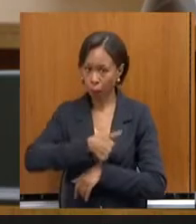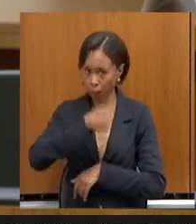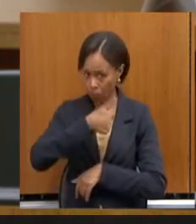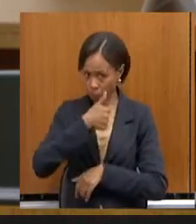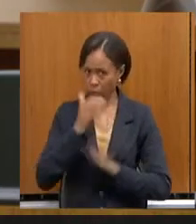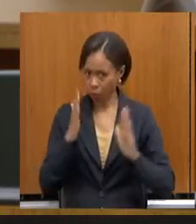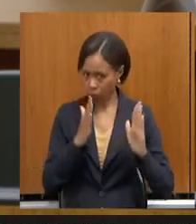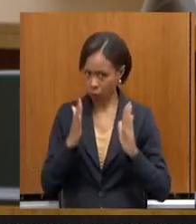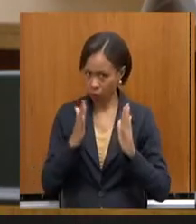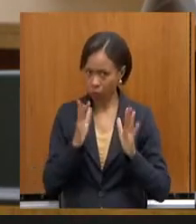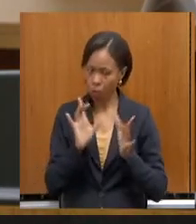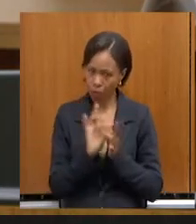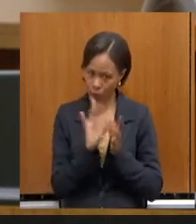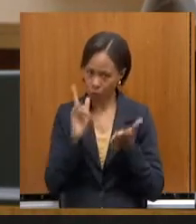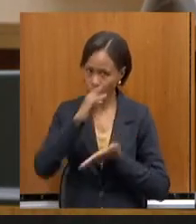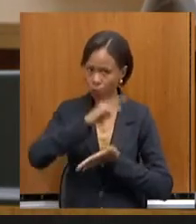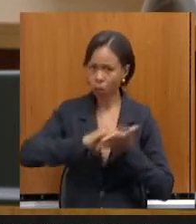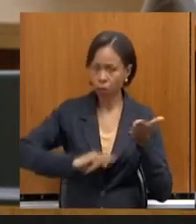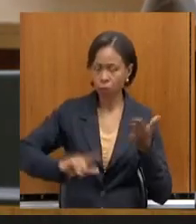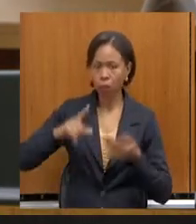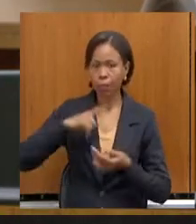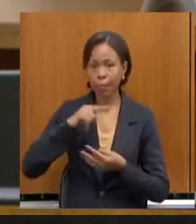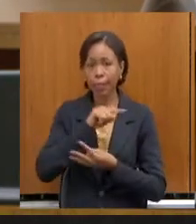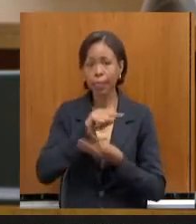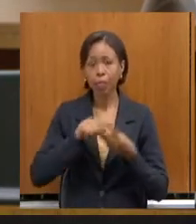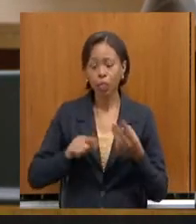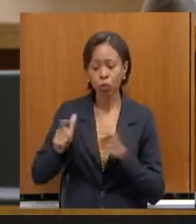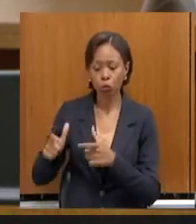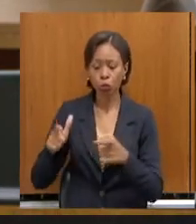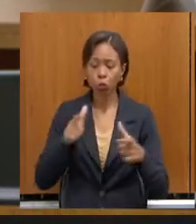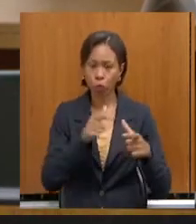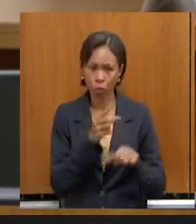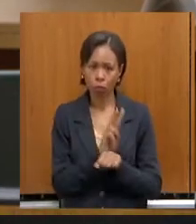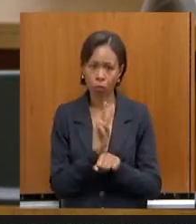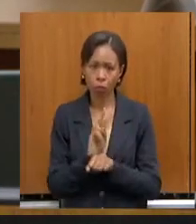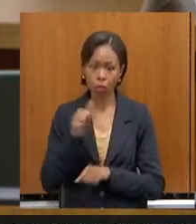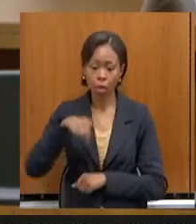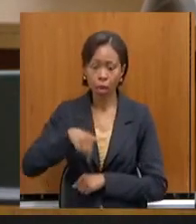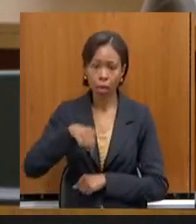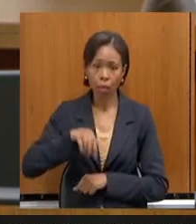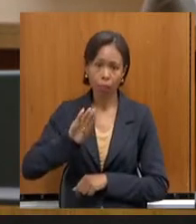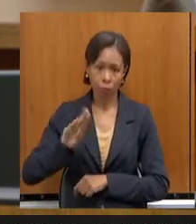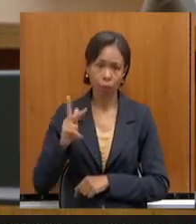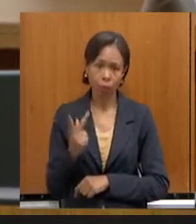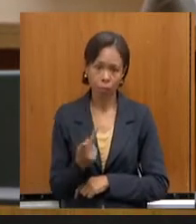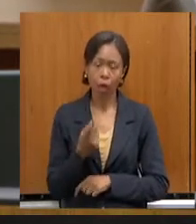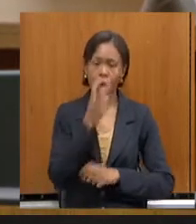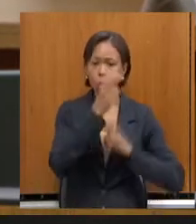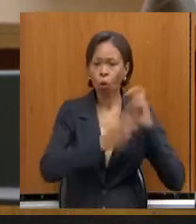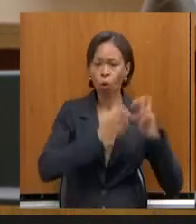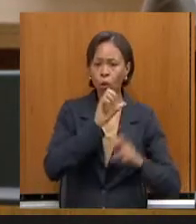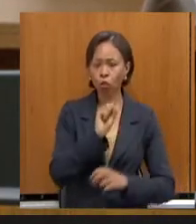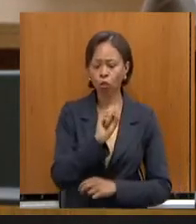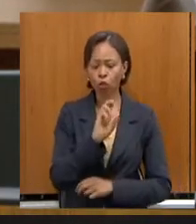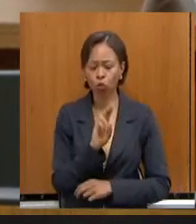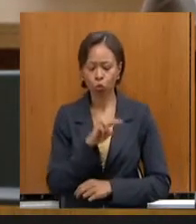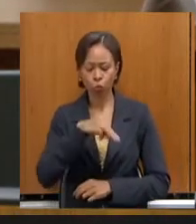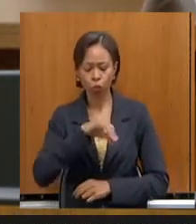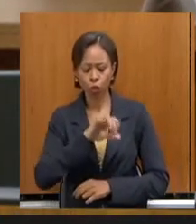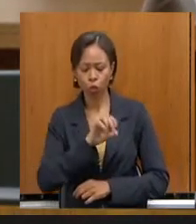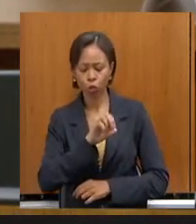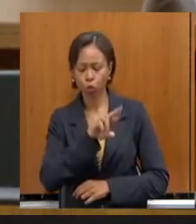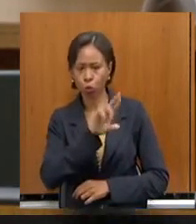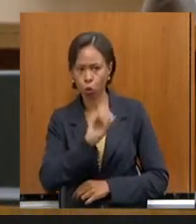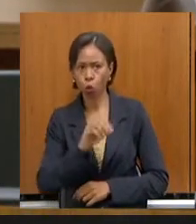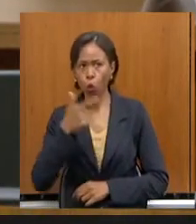né Conceição que contempla três unidades de conservação aqui na região metropolitana o Parque do Sumidouro monumento